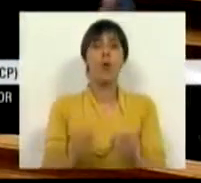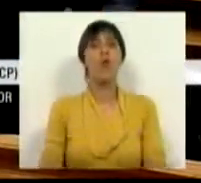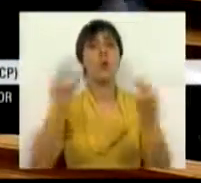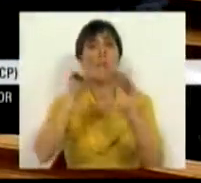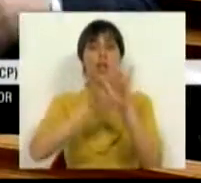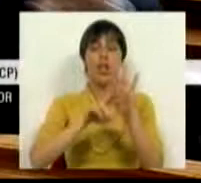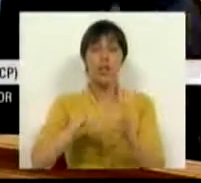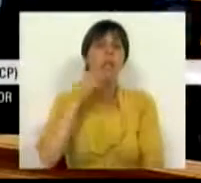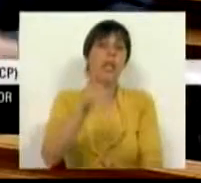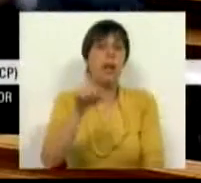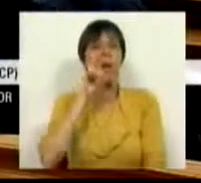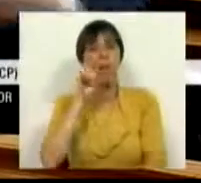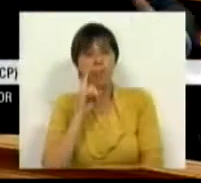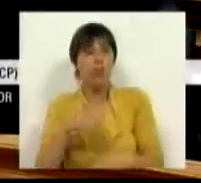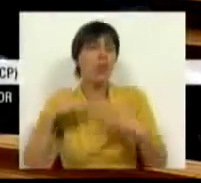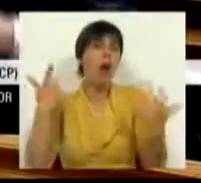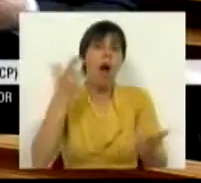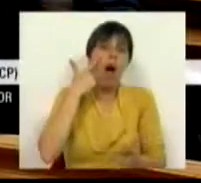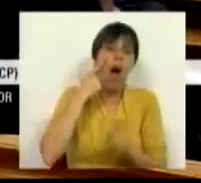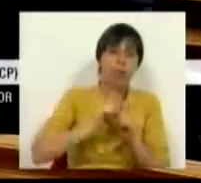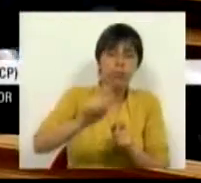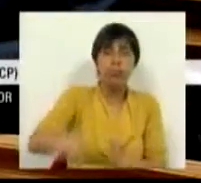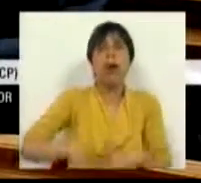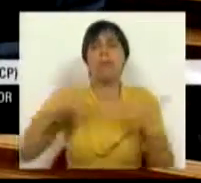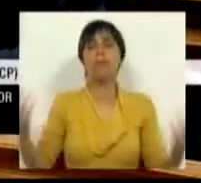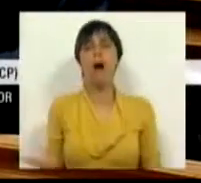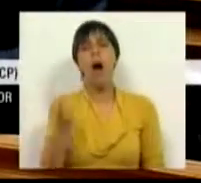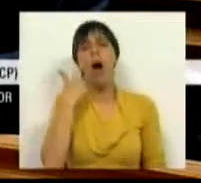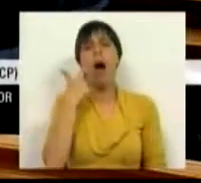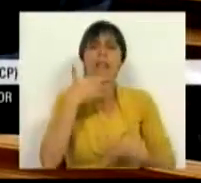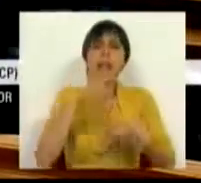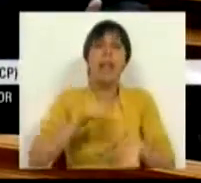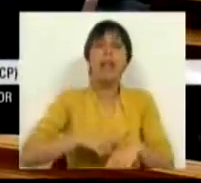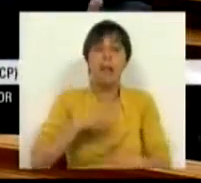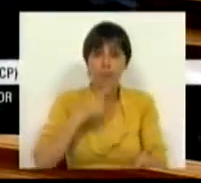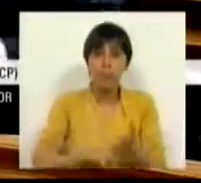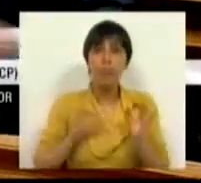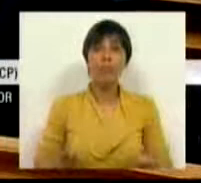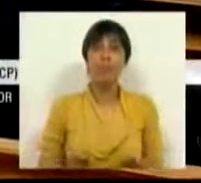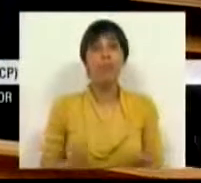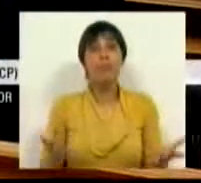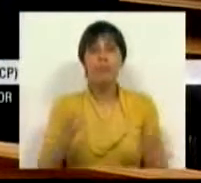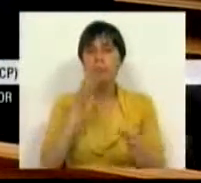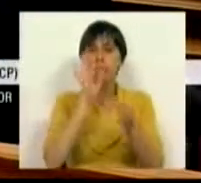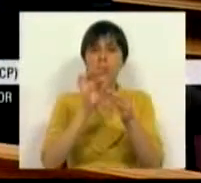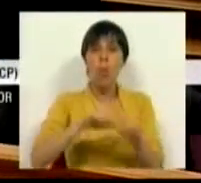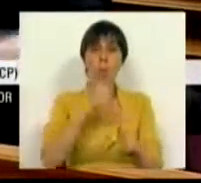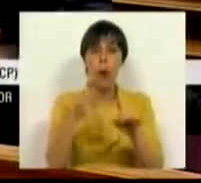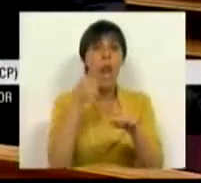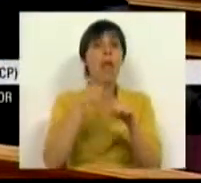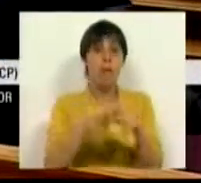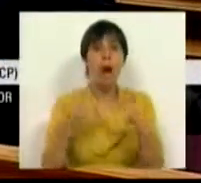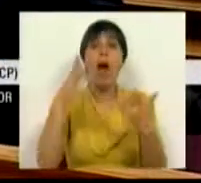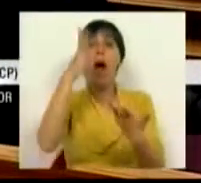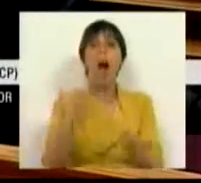novo regime que se dizia estabilizado, duradouro e que perduraria seguramente nos tempos. O que é certo é que, envolvido pouco mais de um ano e meio,